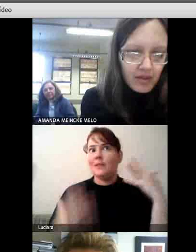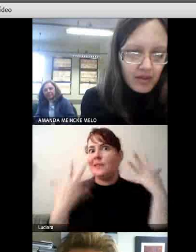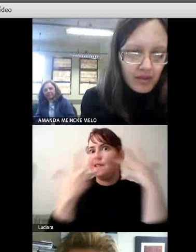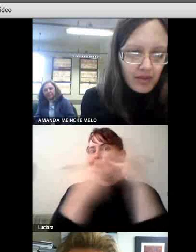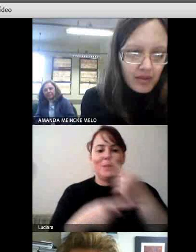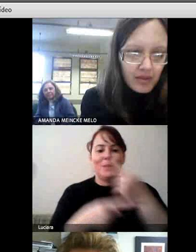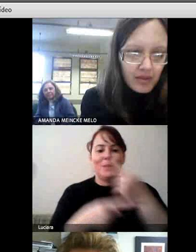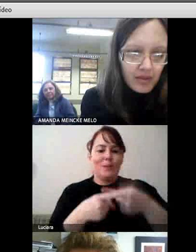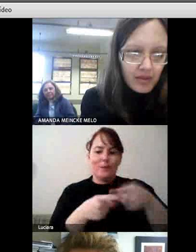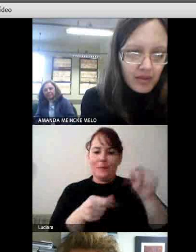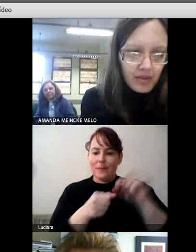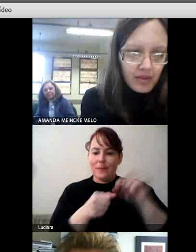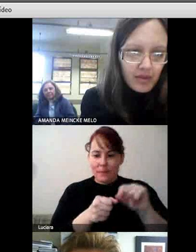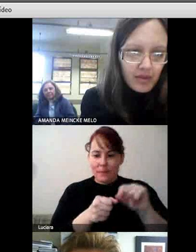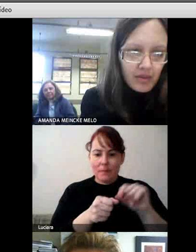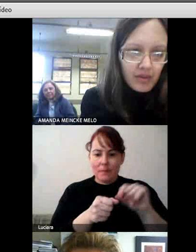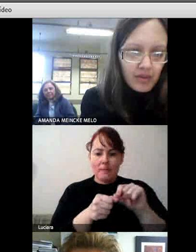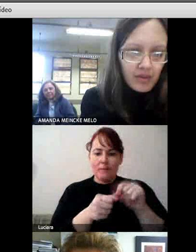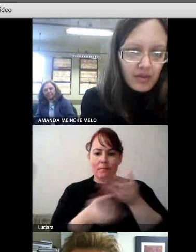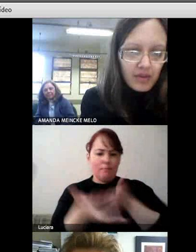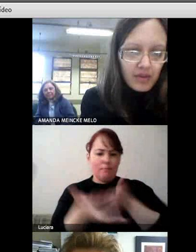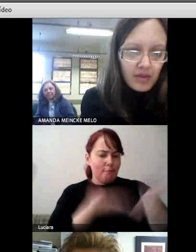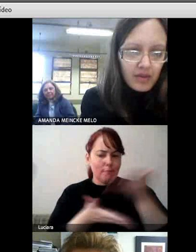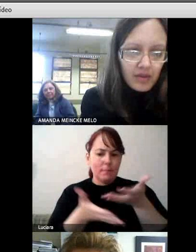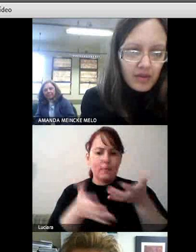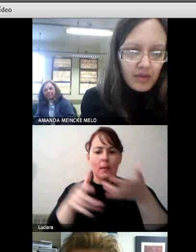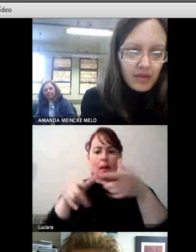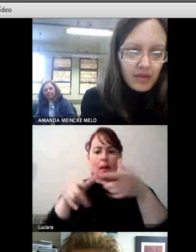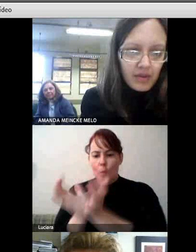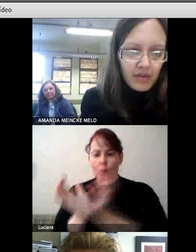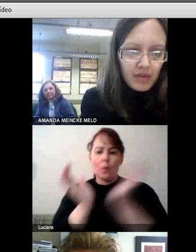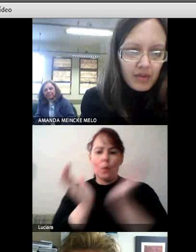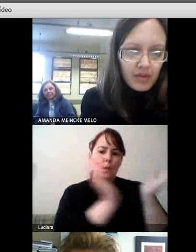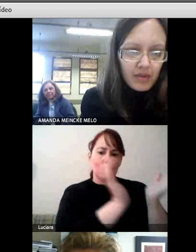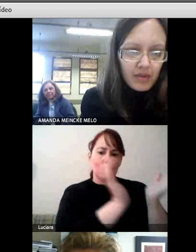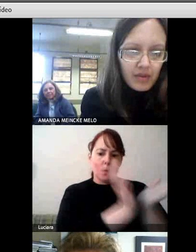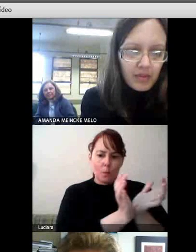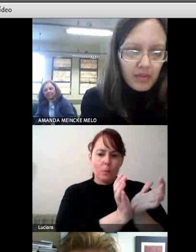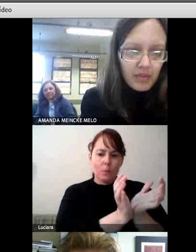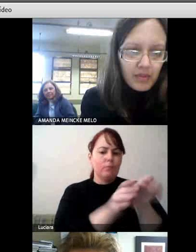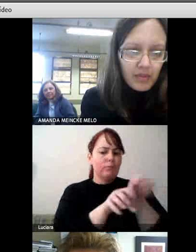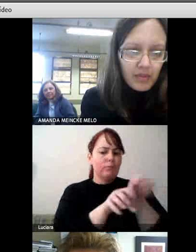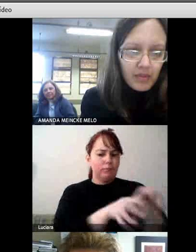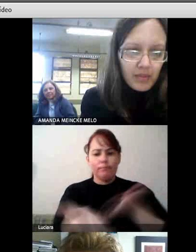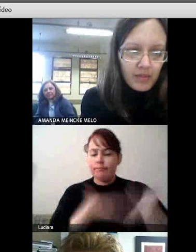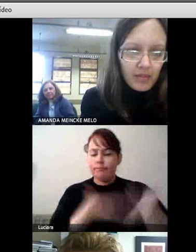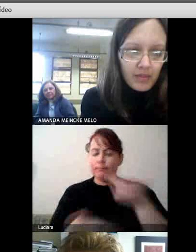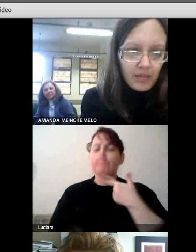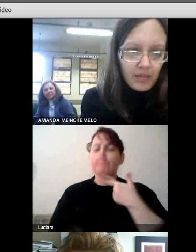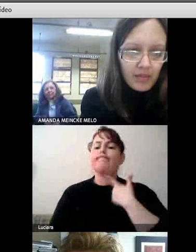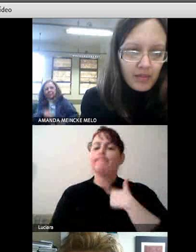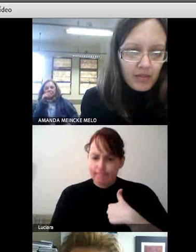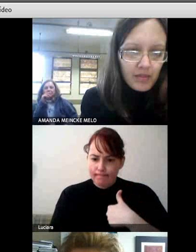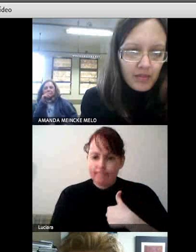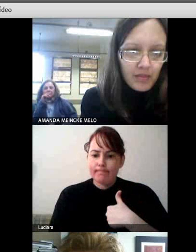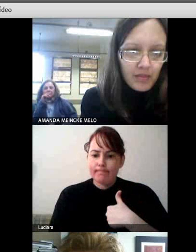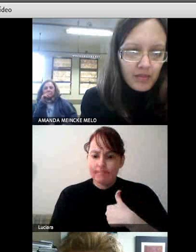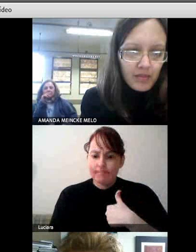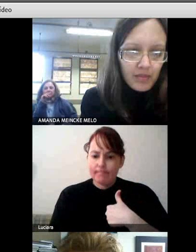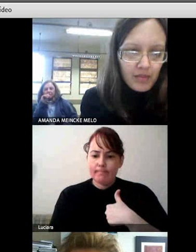concentradas, não interrompem, produzem. E a outra disse assim, bom, então, Bruno, então faz isso com os meus